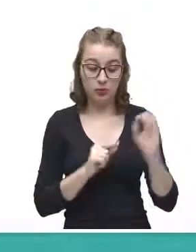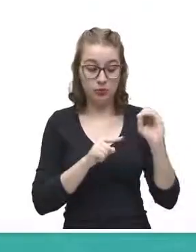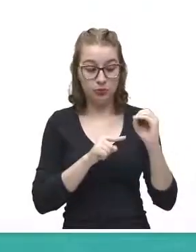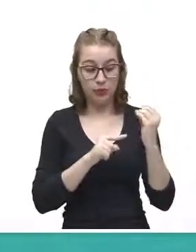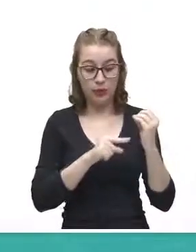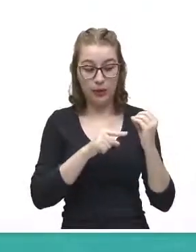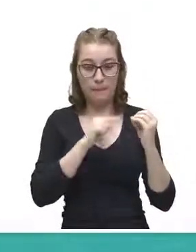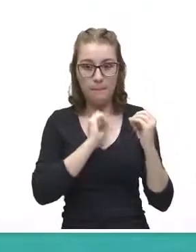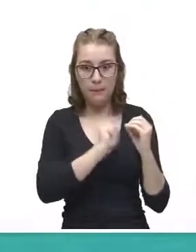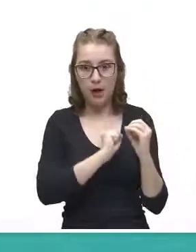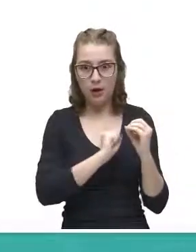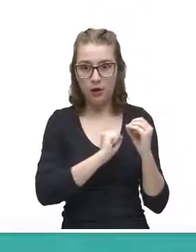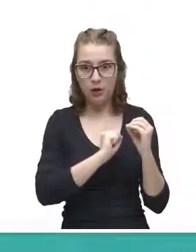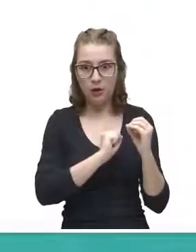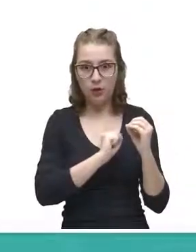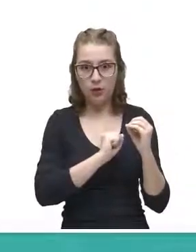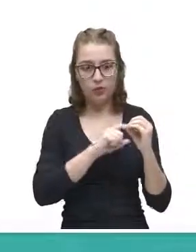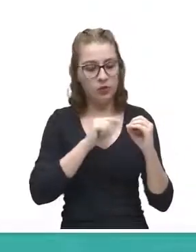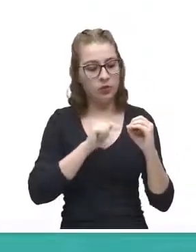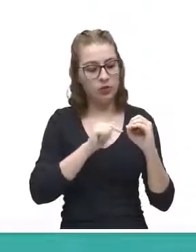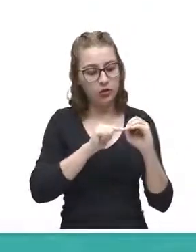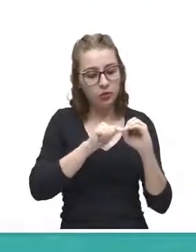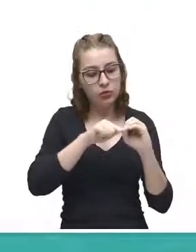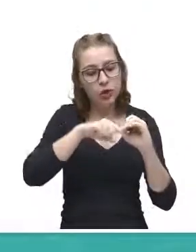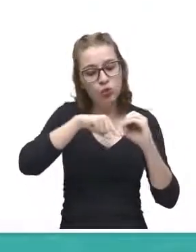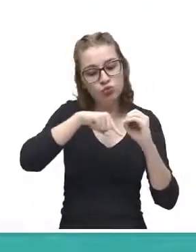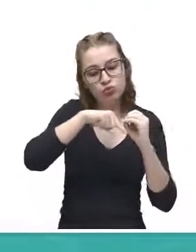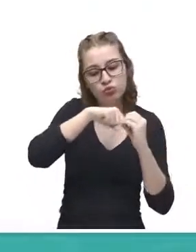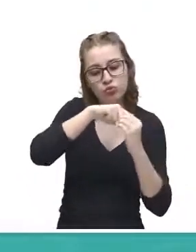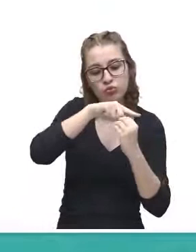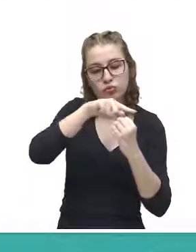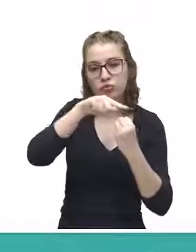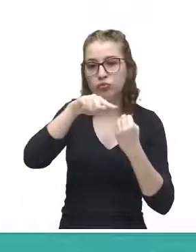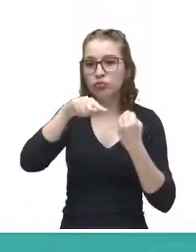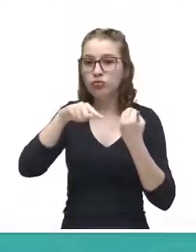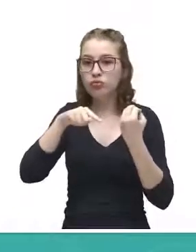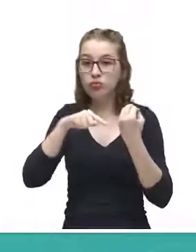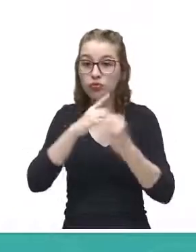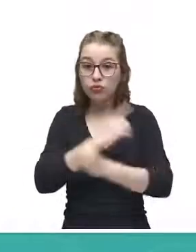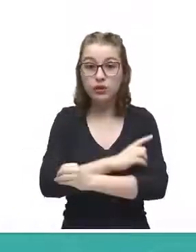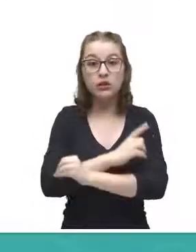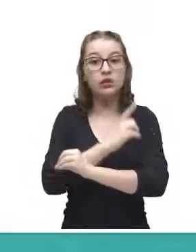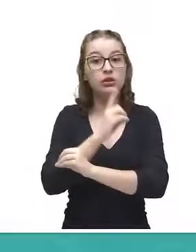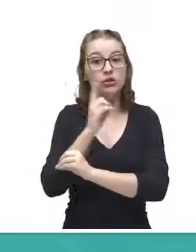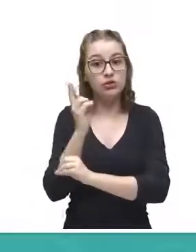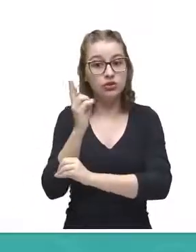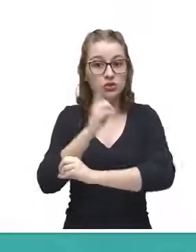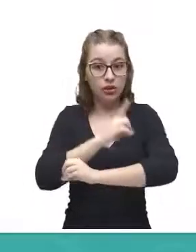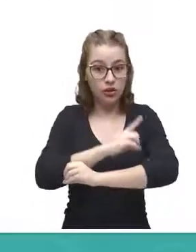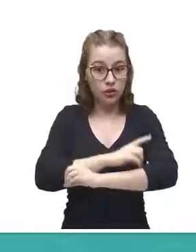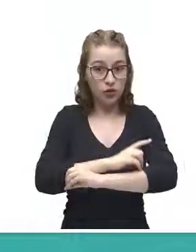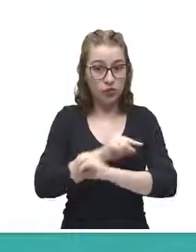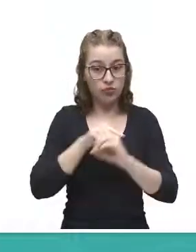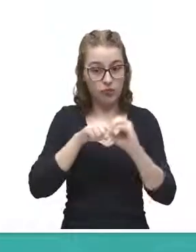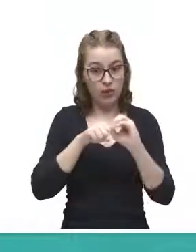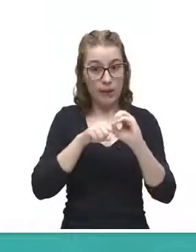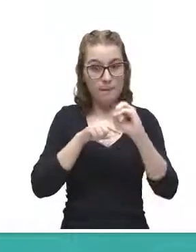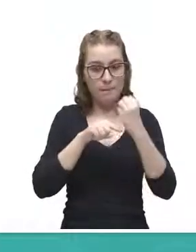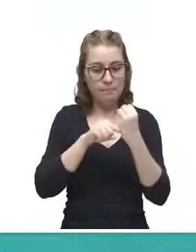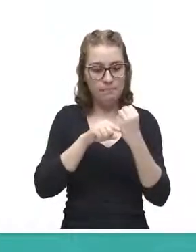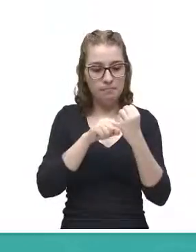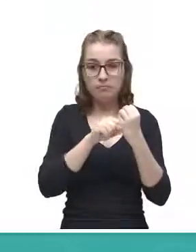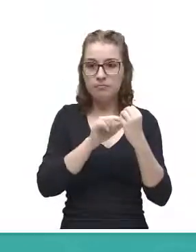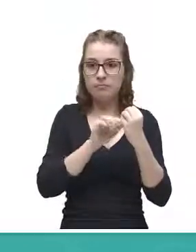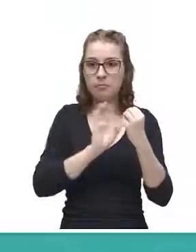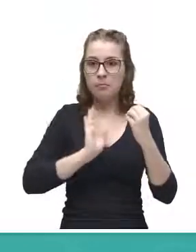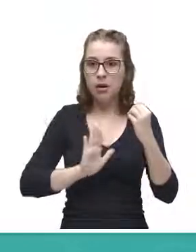a Terra ela gira, nos dá os dias e as noites. Porém, e se a Terra parasse de girar? Olha só. E se a